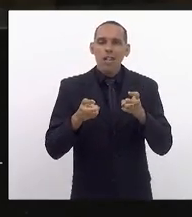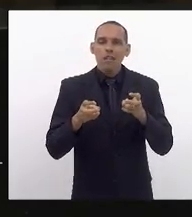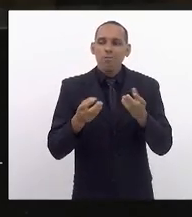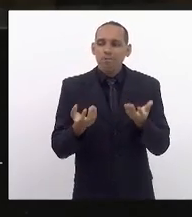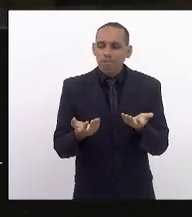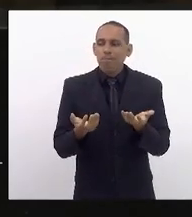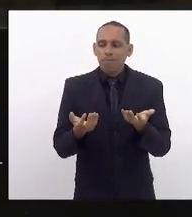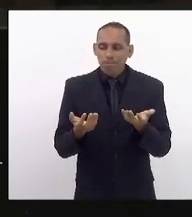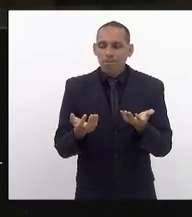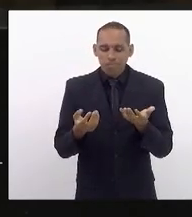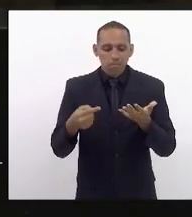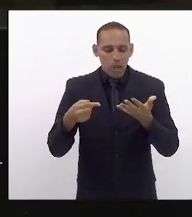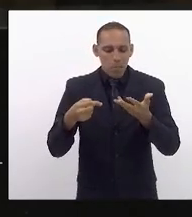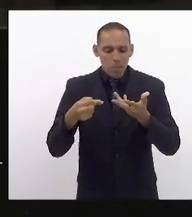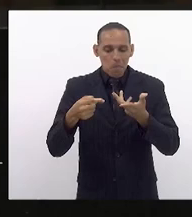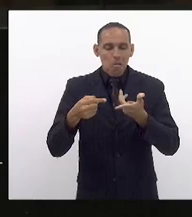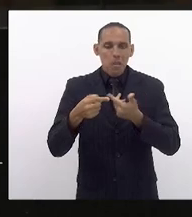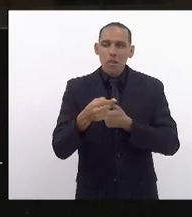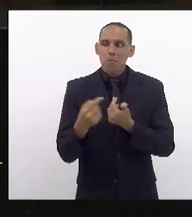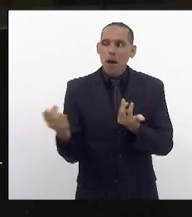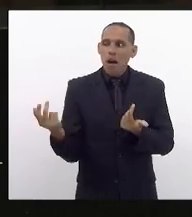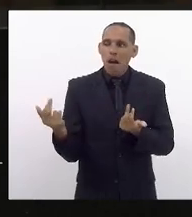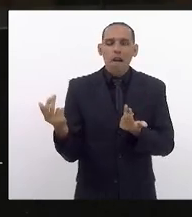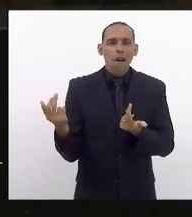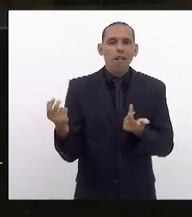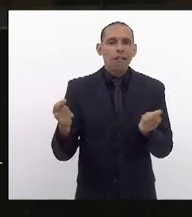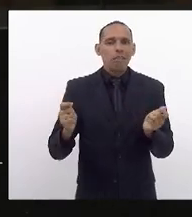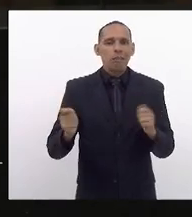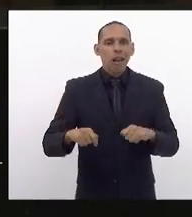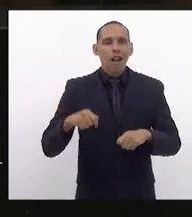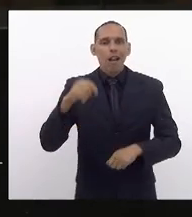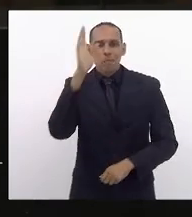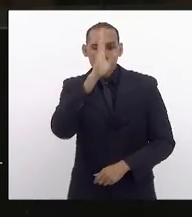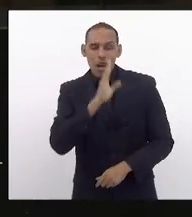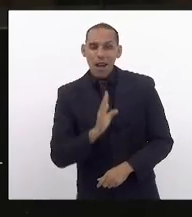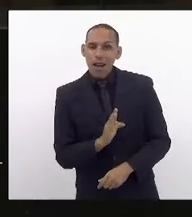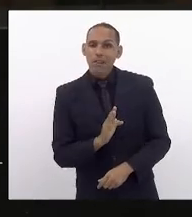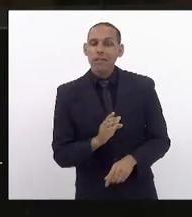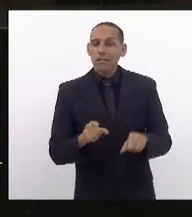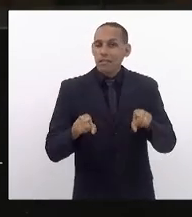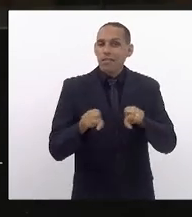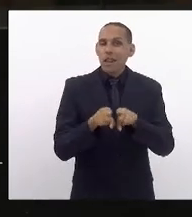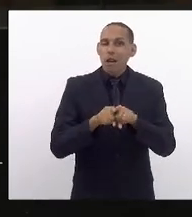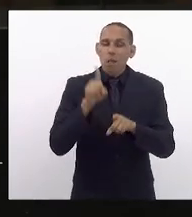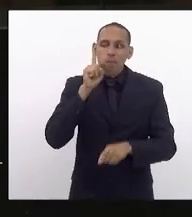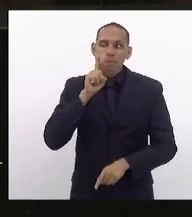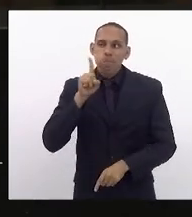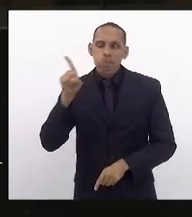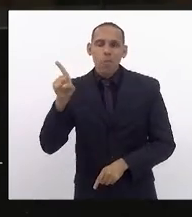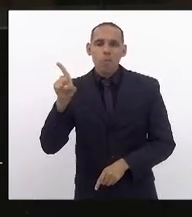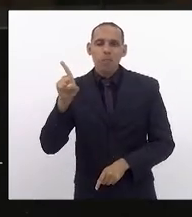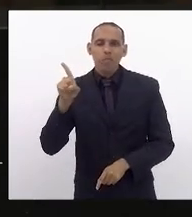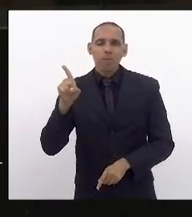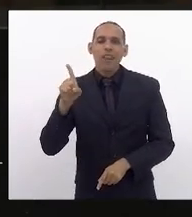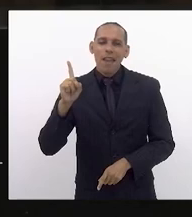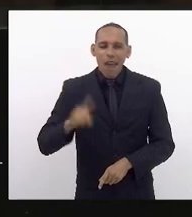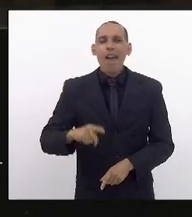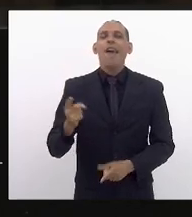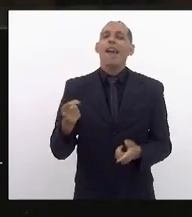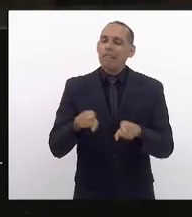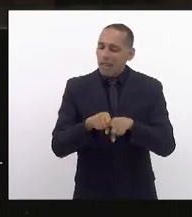de similaridade nós temos na realidade brasileira e tem também nos Estados Unidos, que também é um